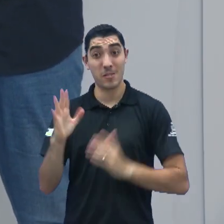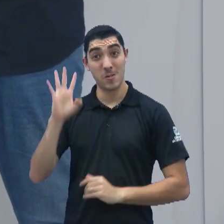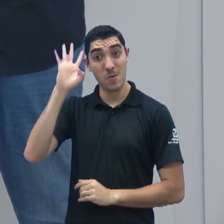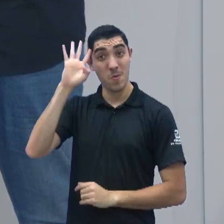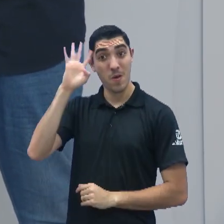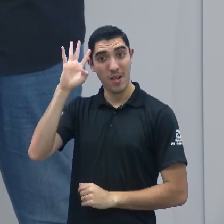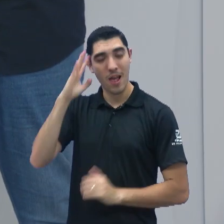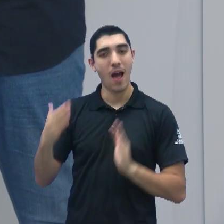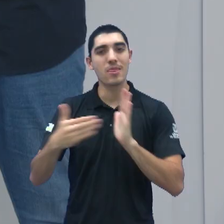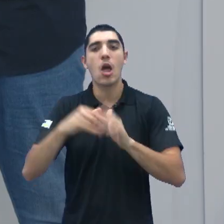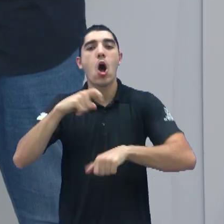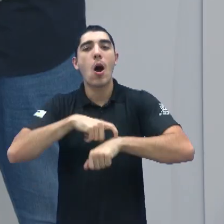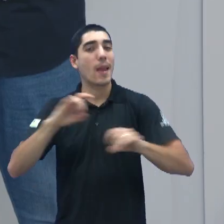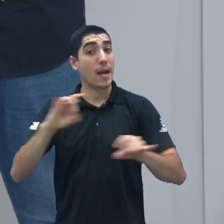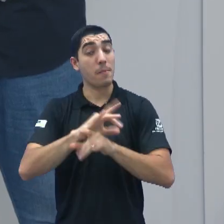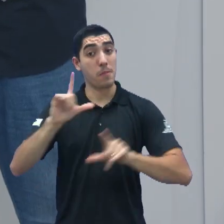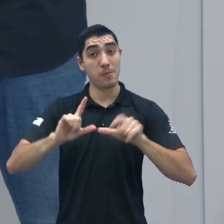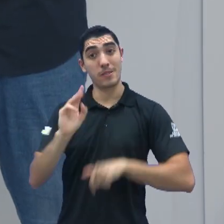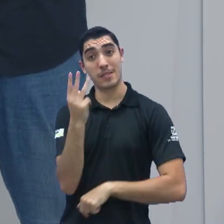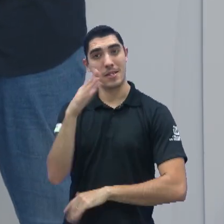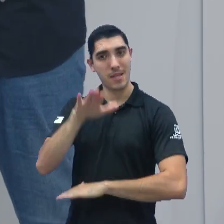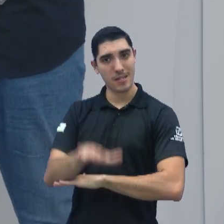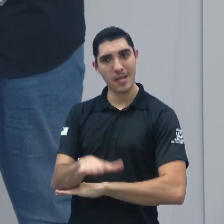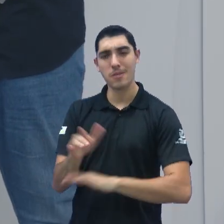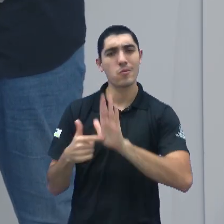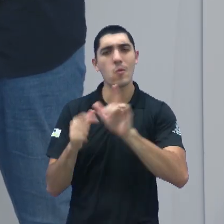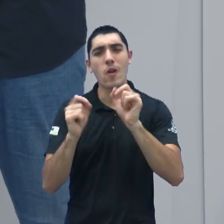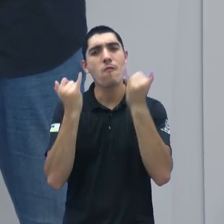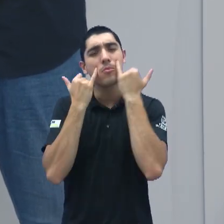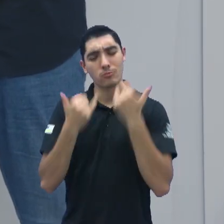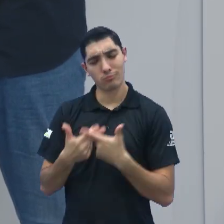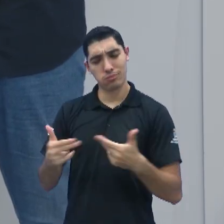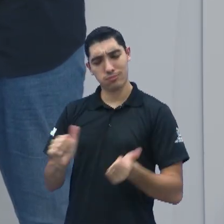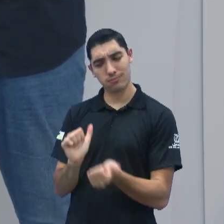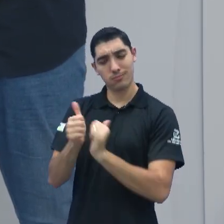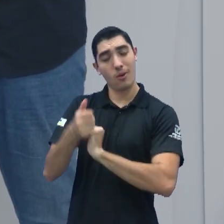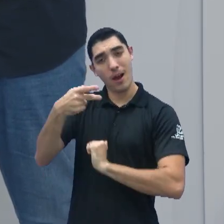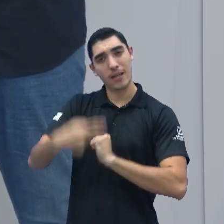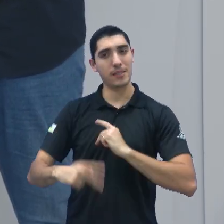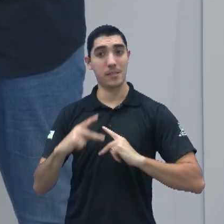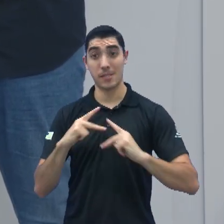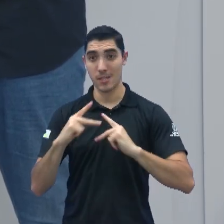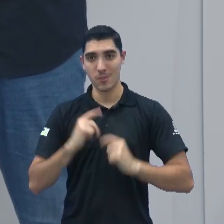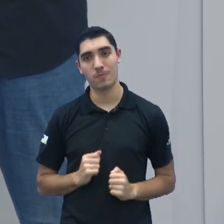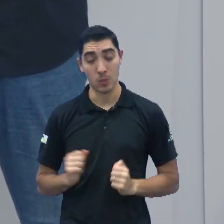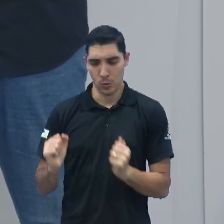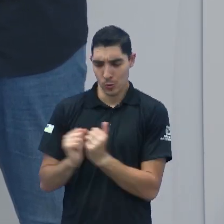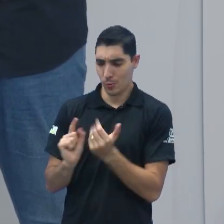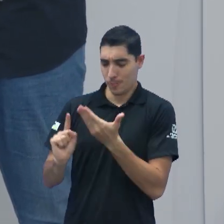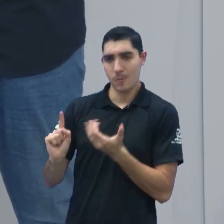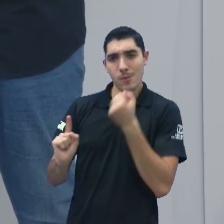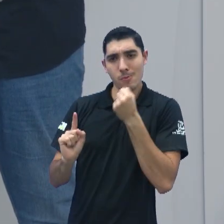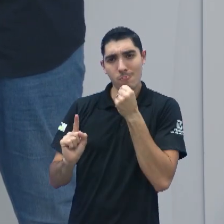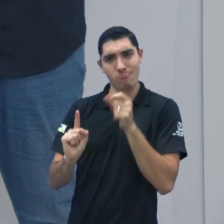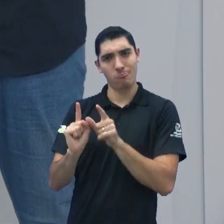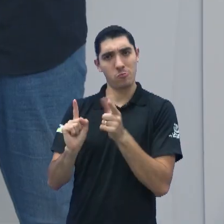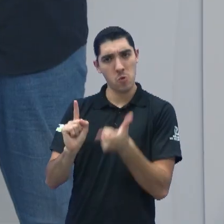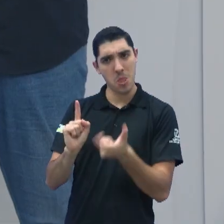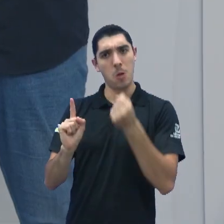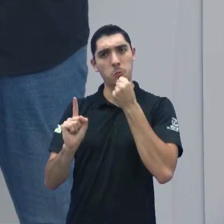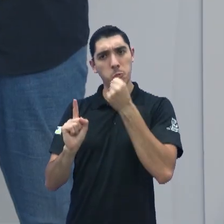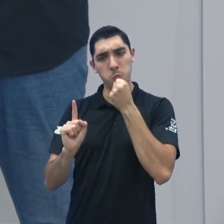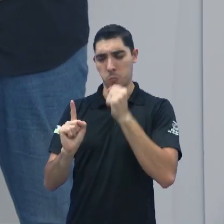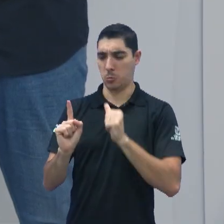3 da tarde, trazendo as principais informações do esporte aqui da nossa cidade. Aqui comigo ele, jornalista,